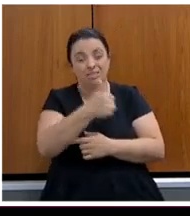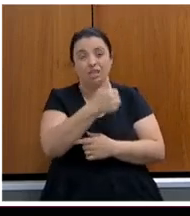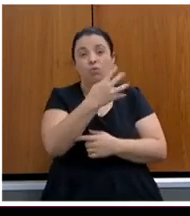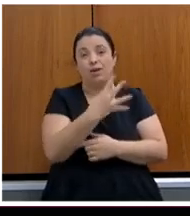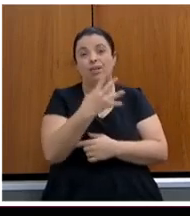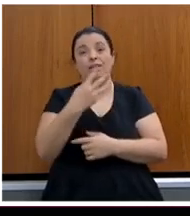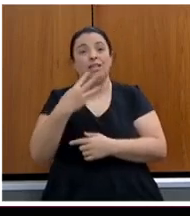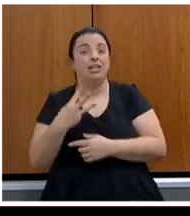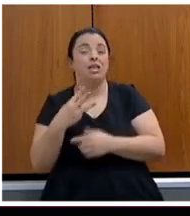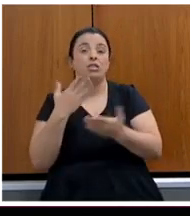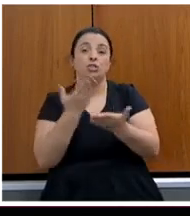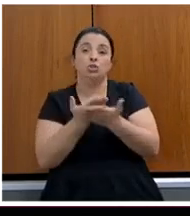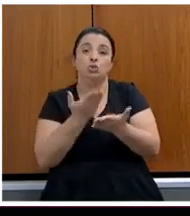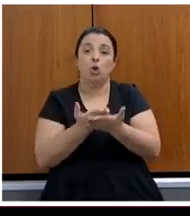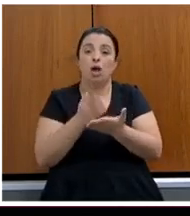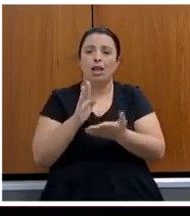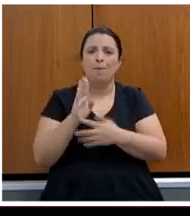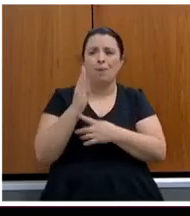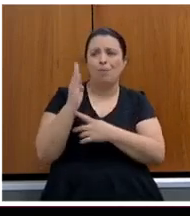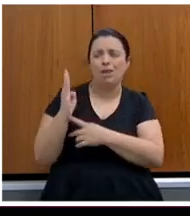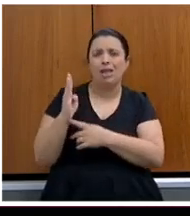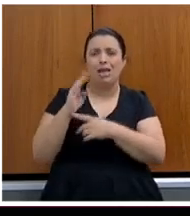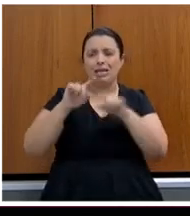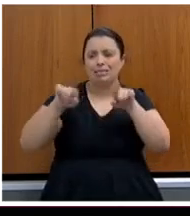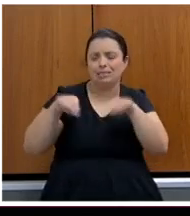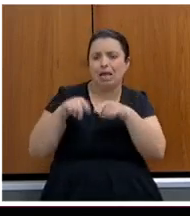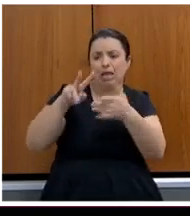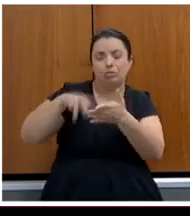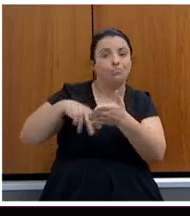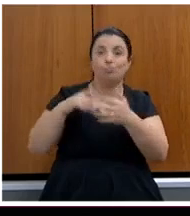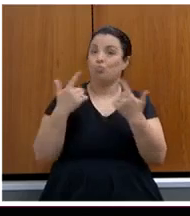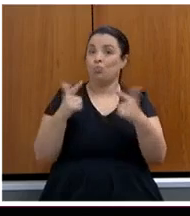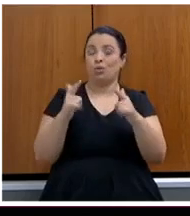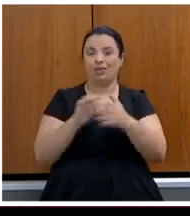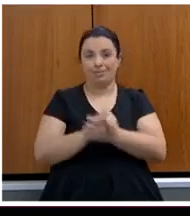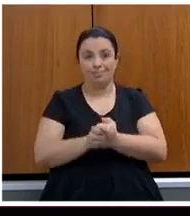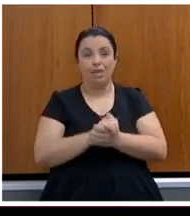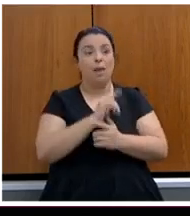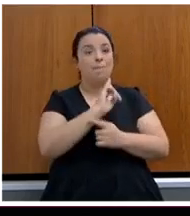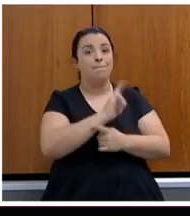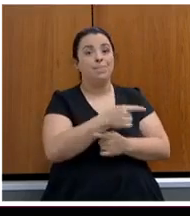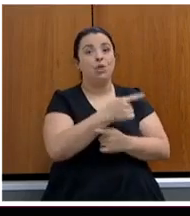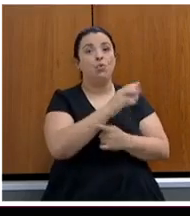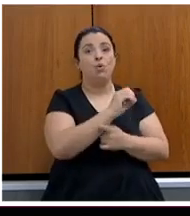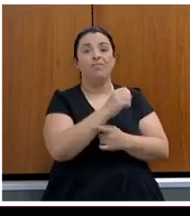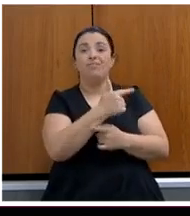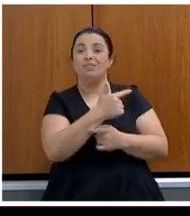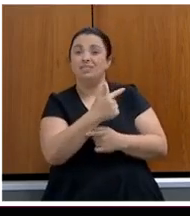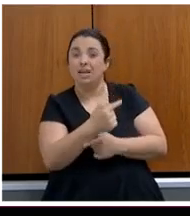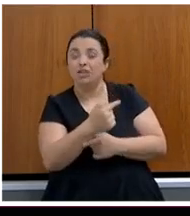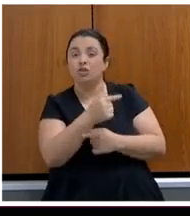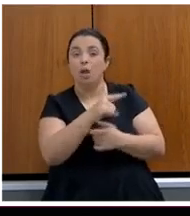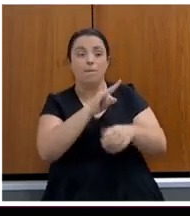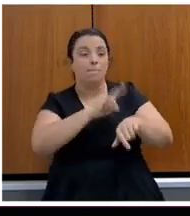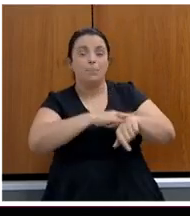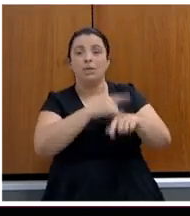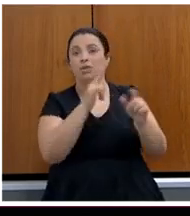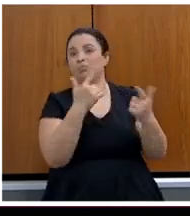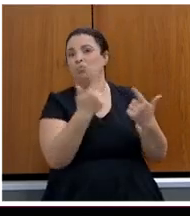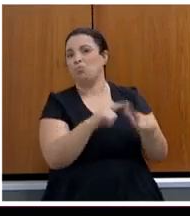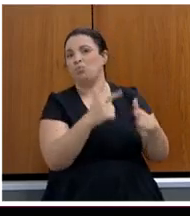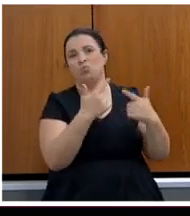não possuem biblioteca ou Sala de Leitura 1027 escolas não possuem banheiro para